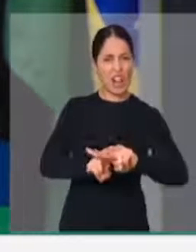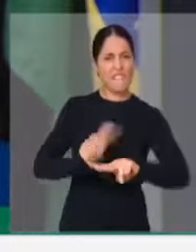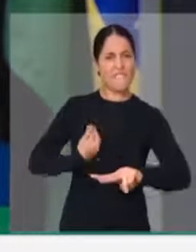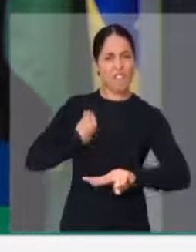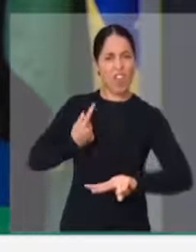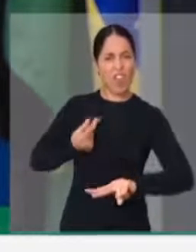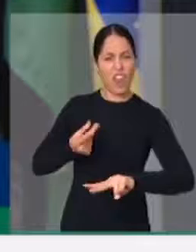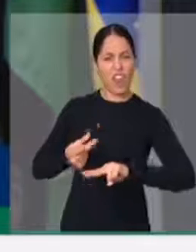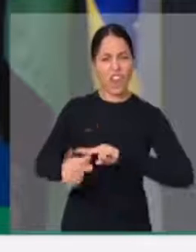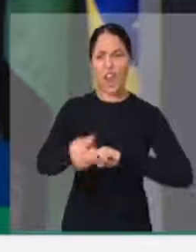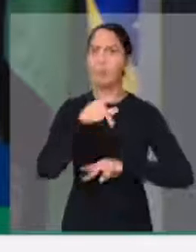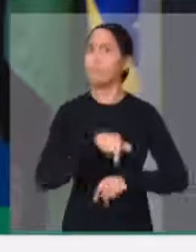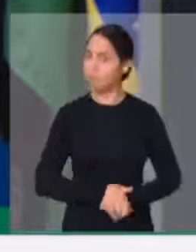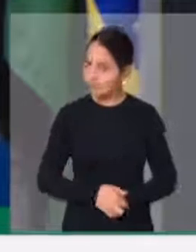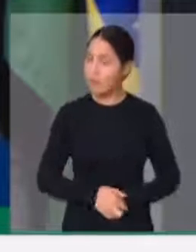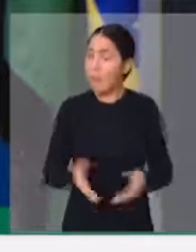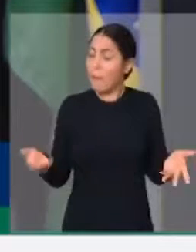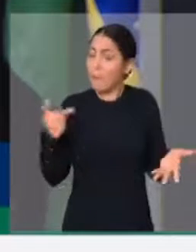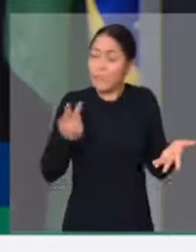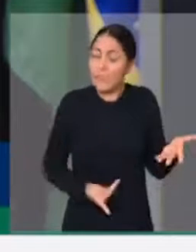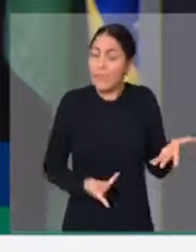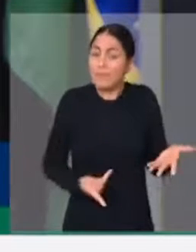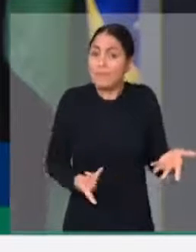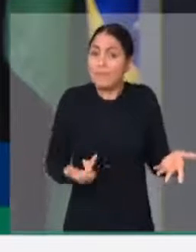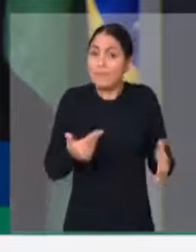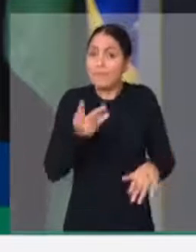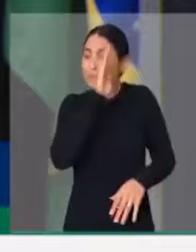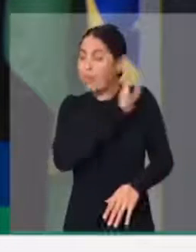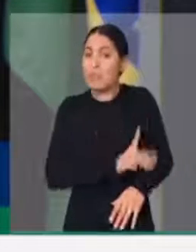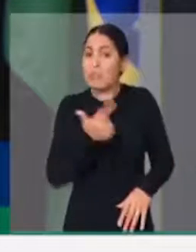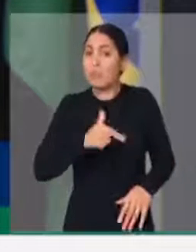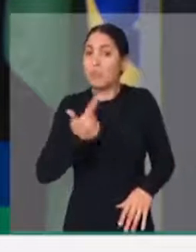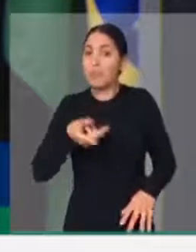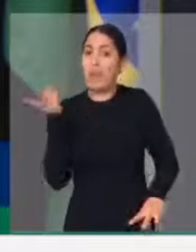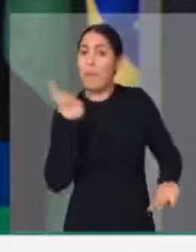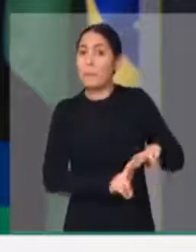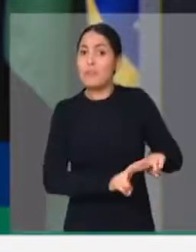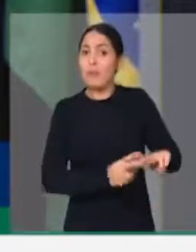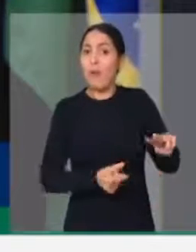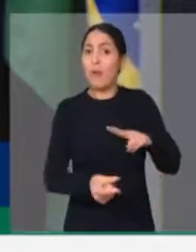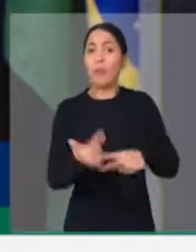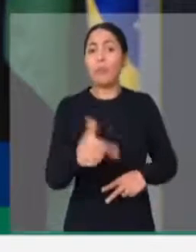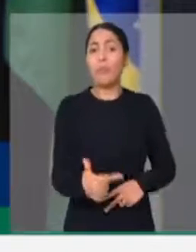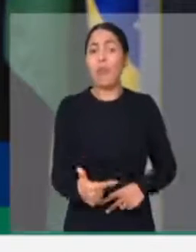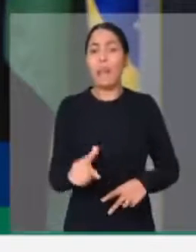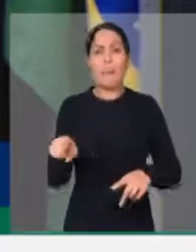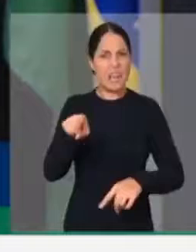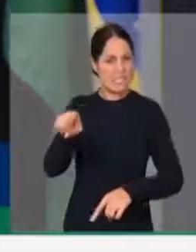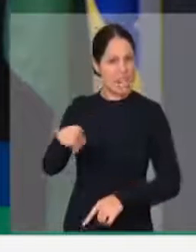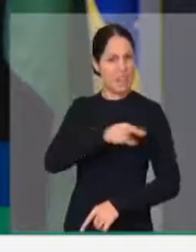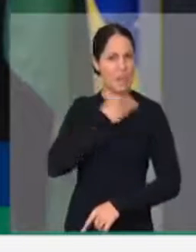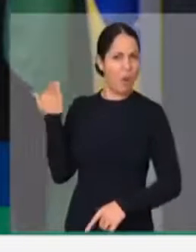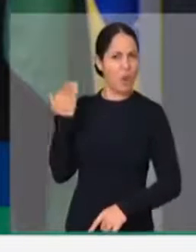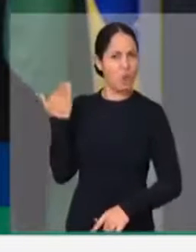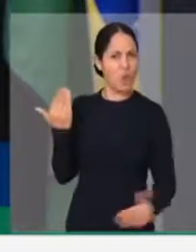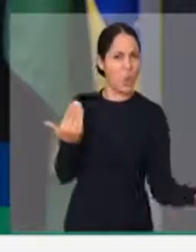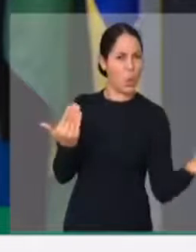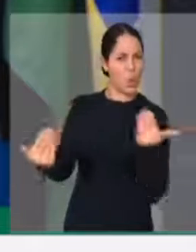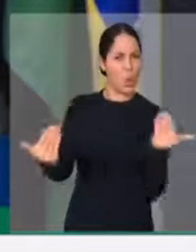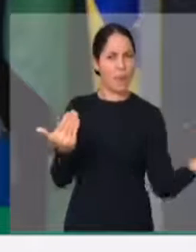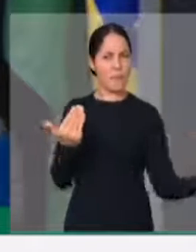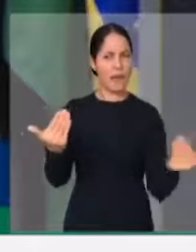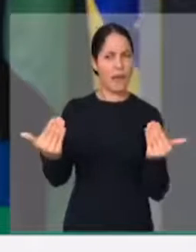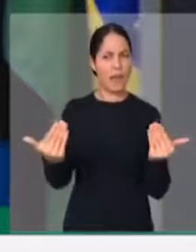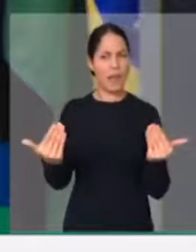cadeia infelizmente no nosso país não tem prisão perpétua mas a morte para ele comparado